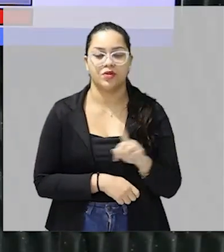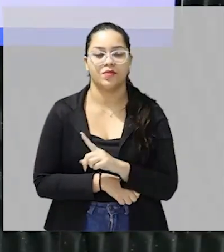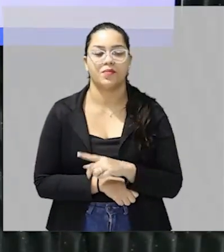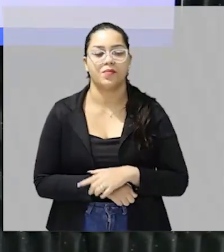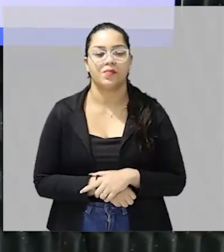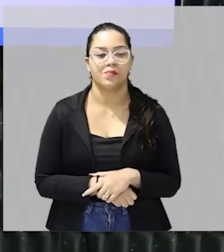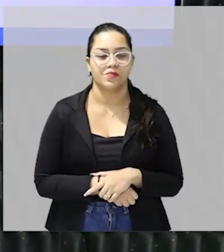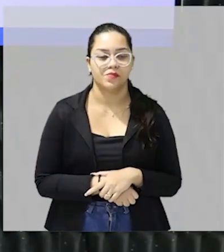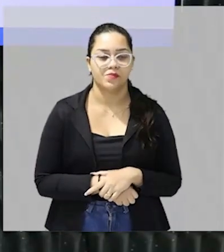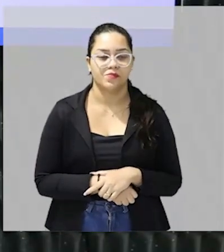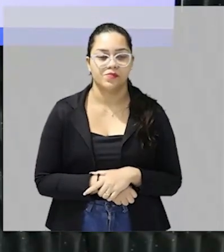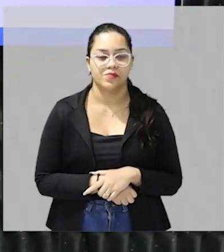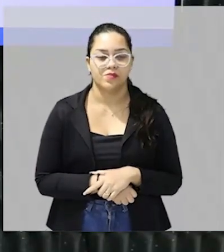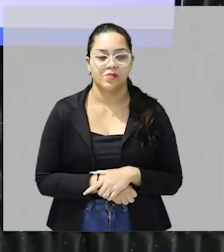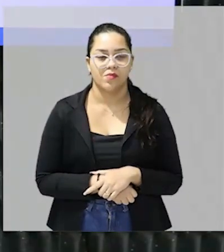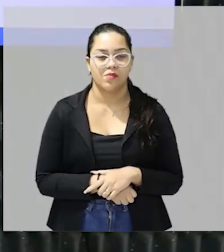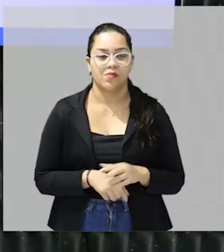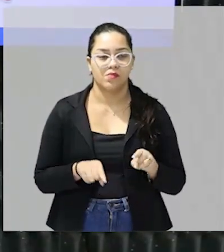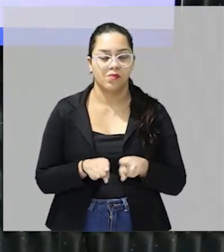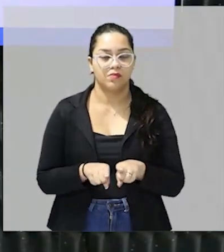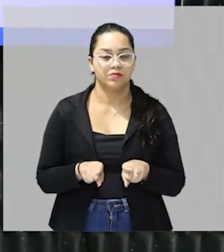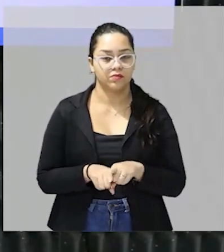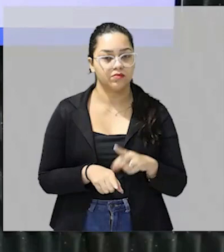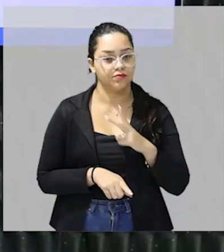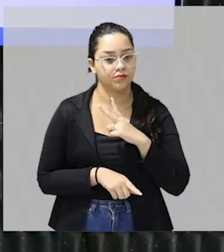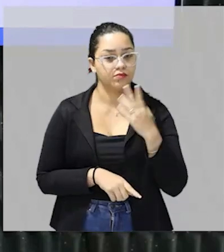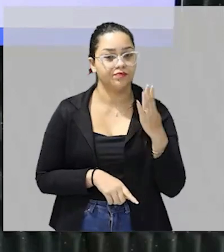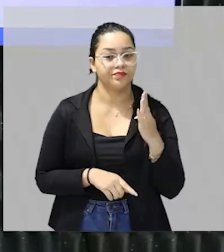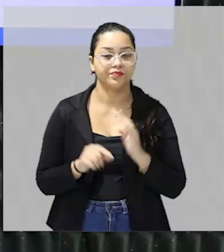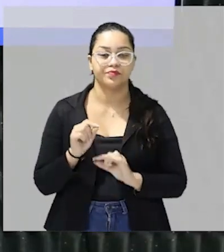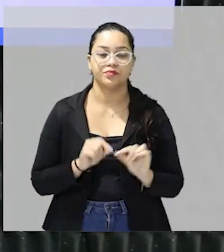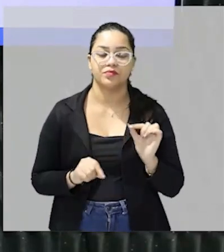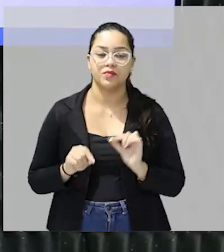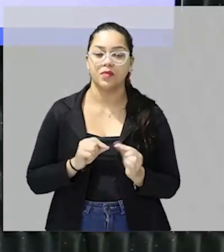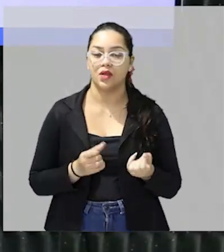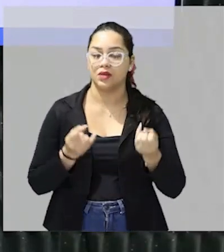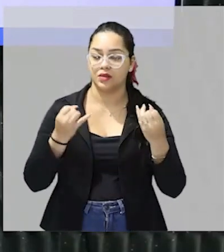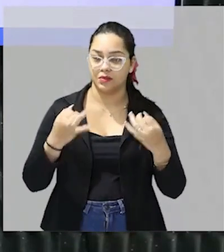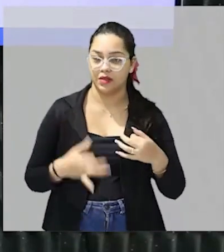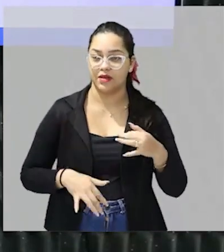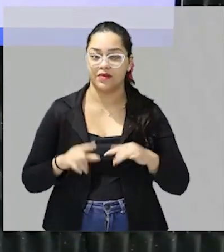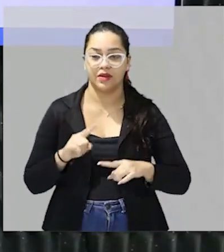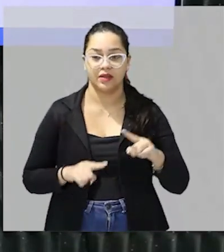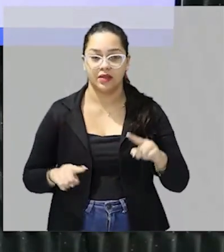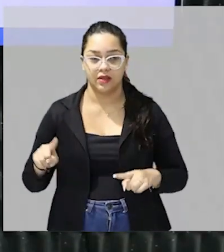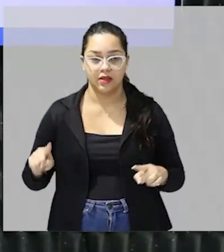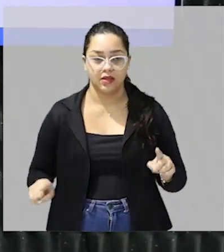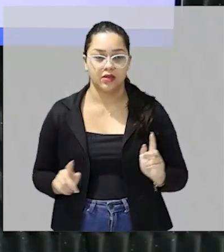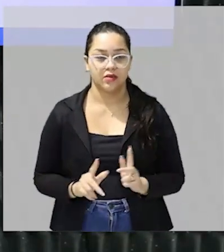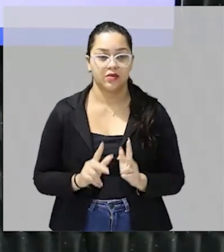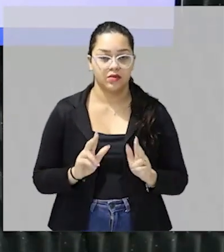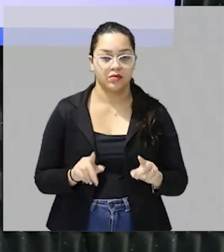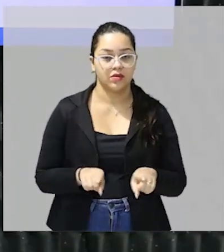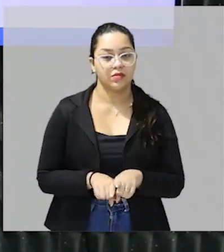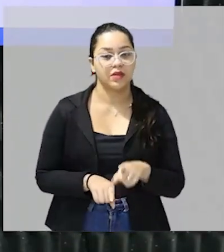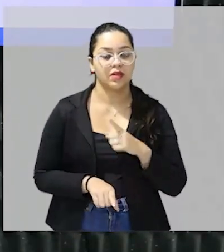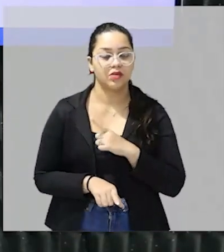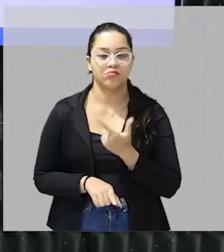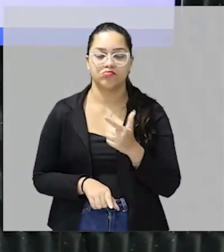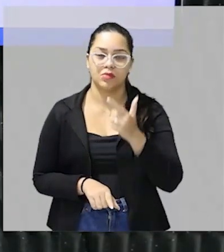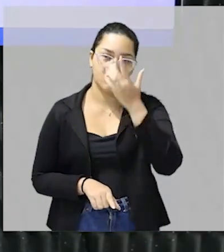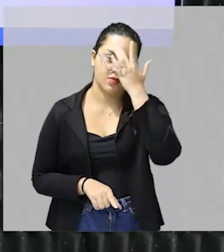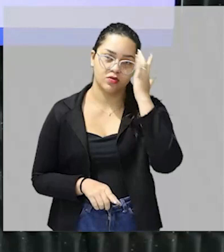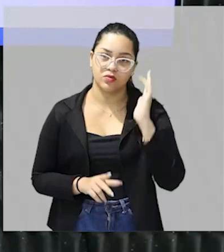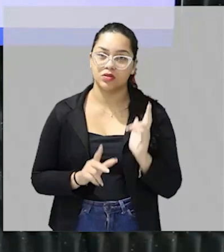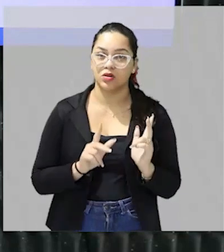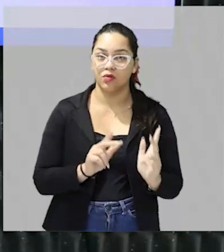vocês. Mas o princípio da individualidade biológica é o quê? É o fenômeno que explica a variabilidade entre elementos das